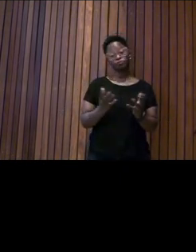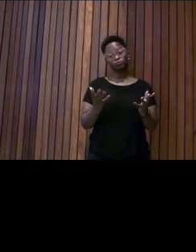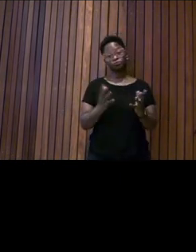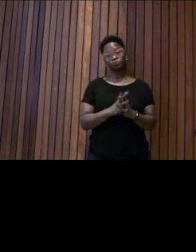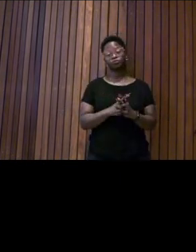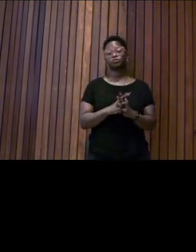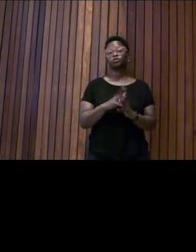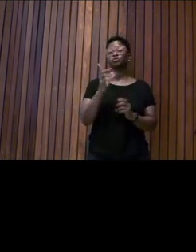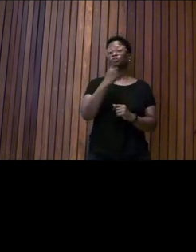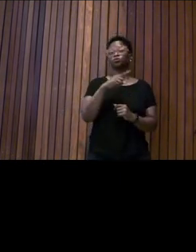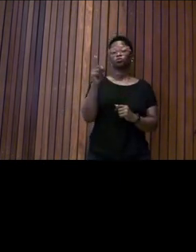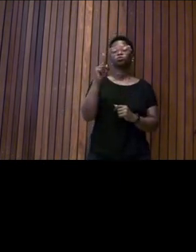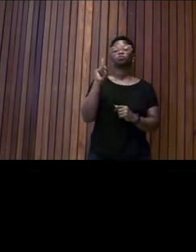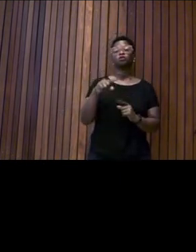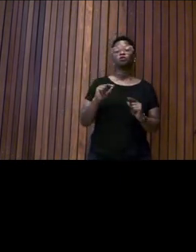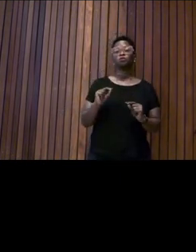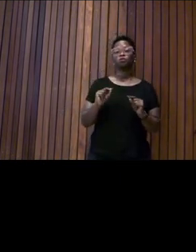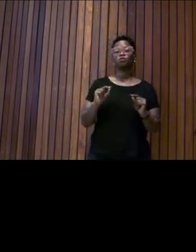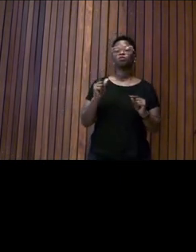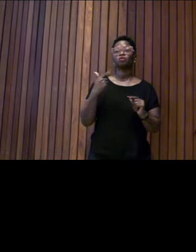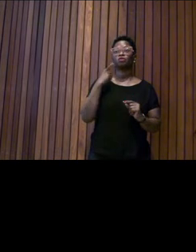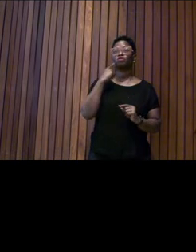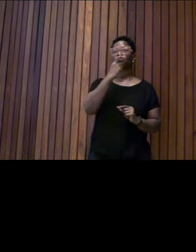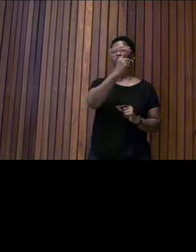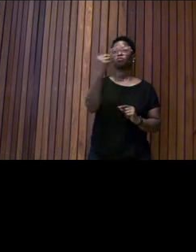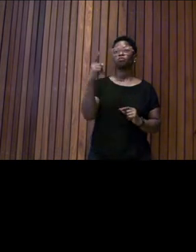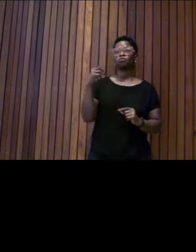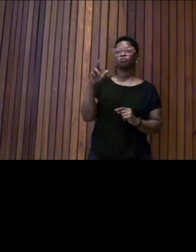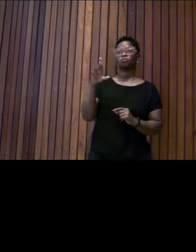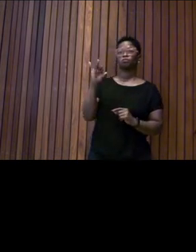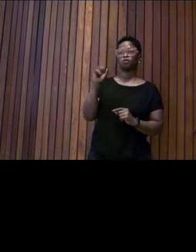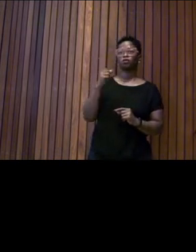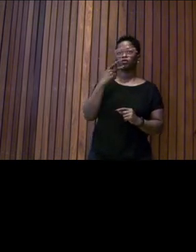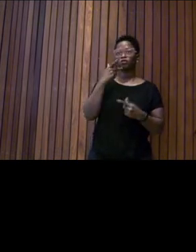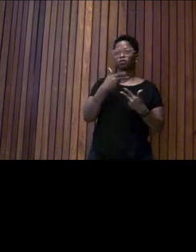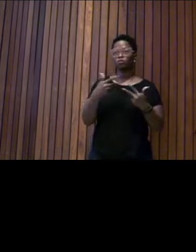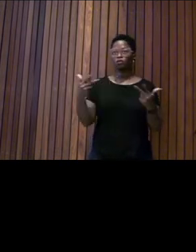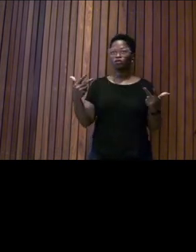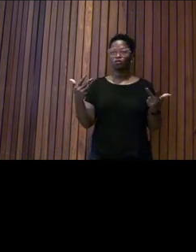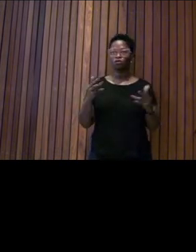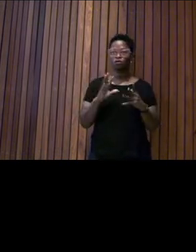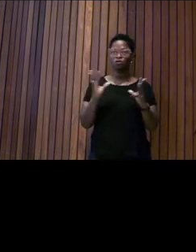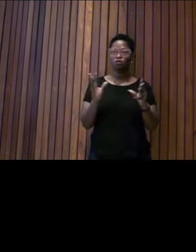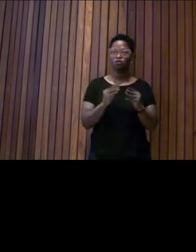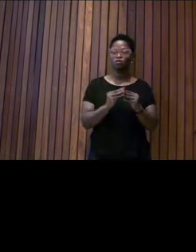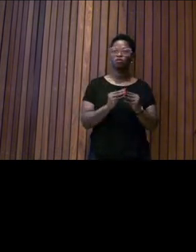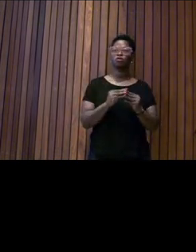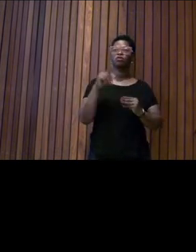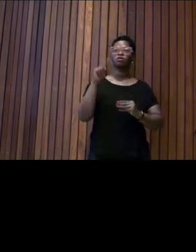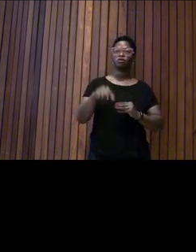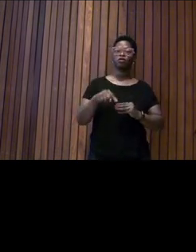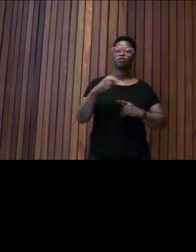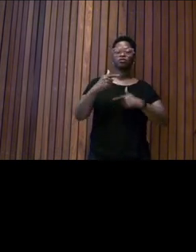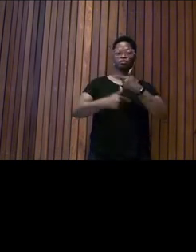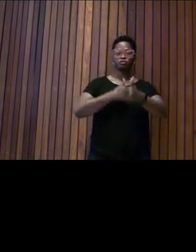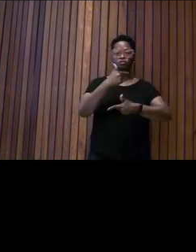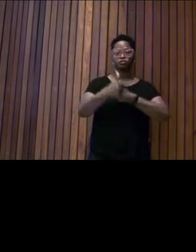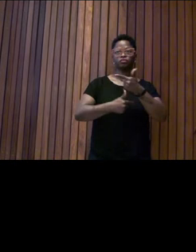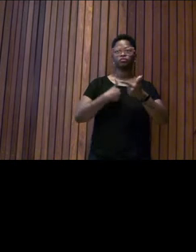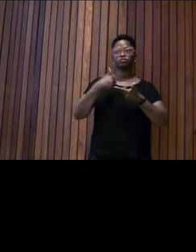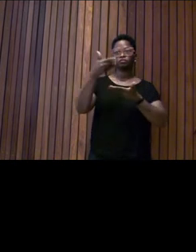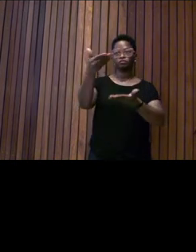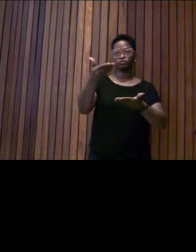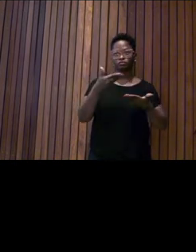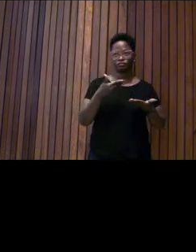Enfim, por fim, vi que o Marco chegou agora, não sei se quer falar alguns. Né? Mestres Ofícios, a gente sempre vai te convidar,